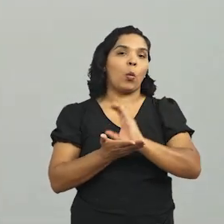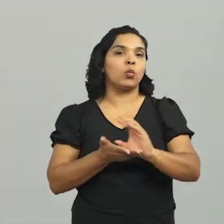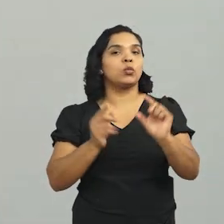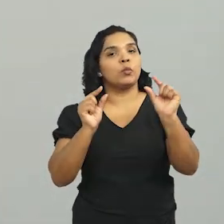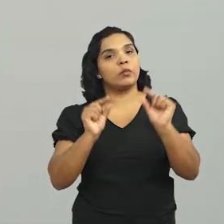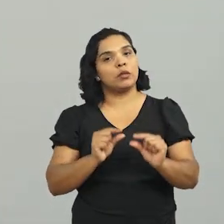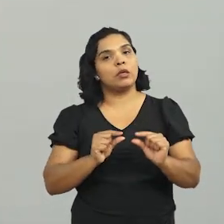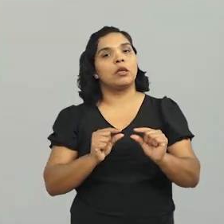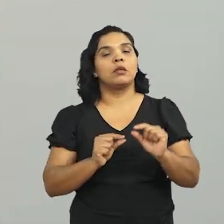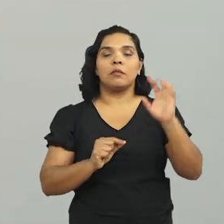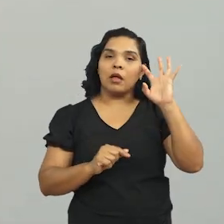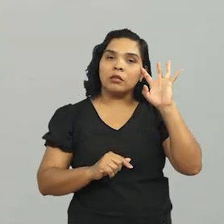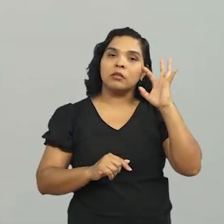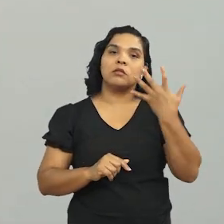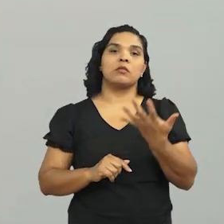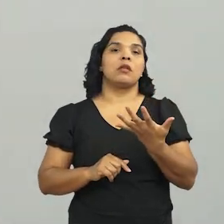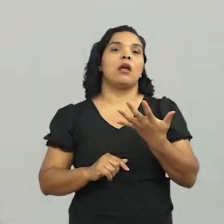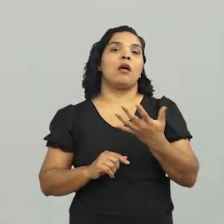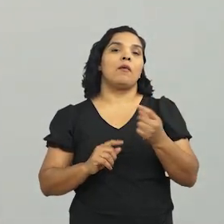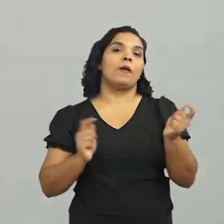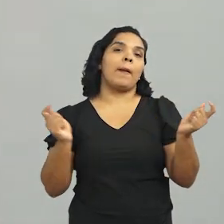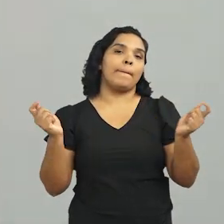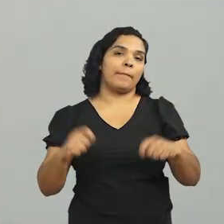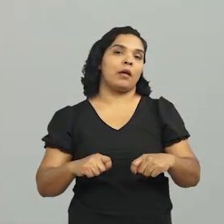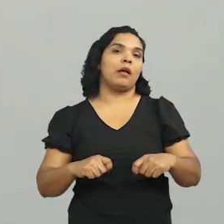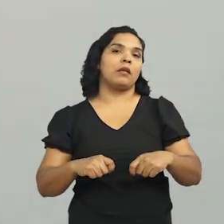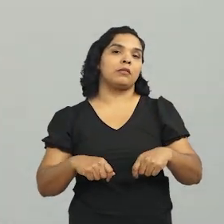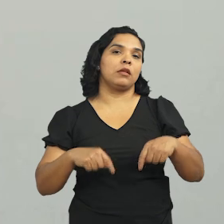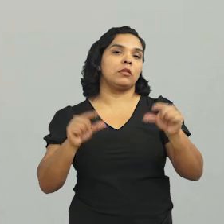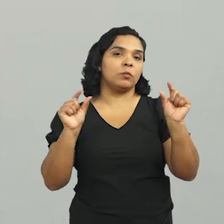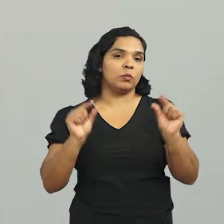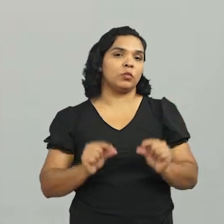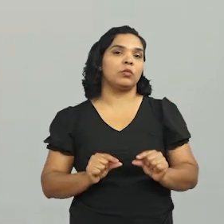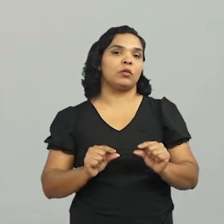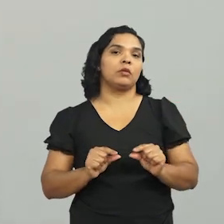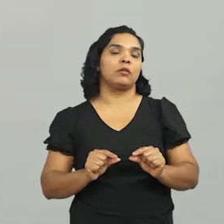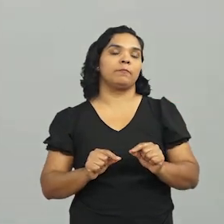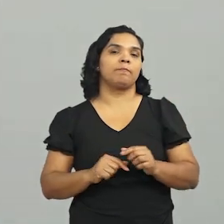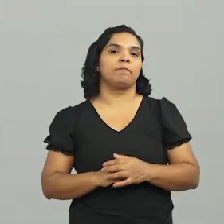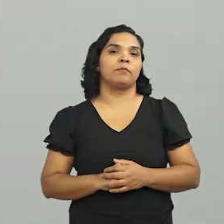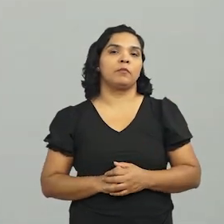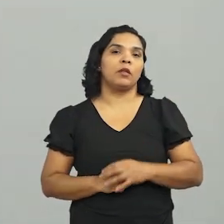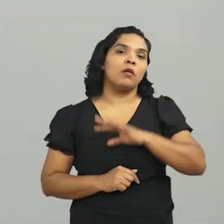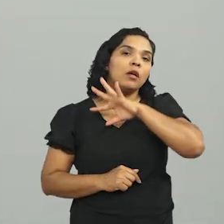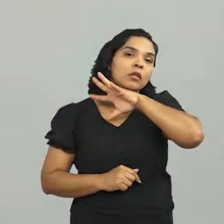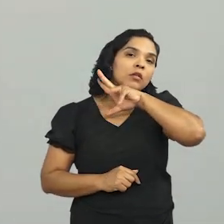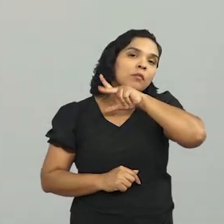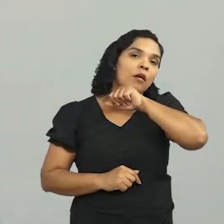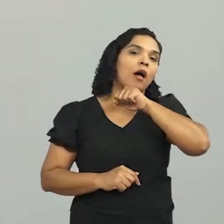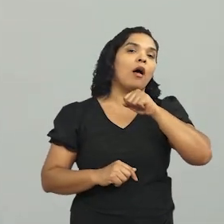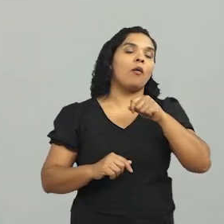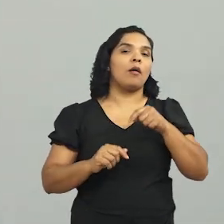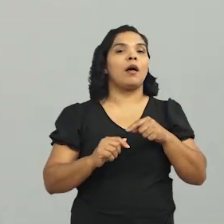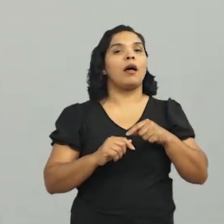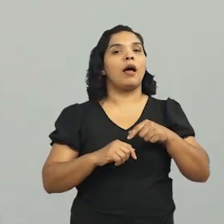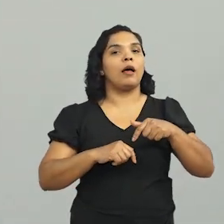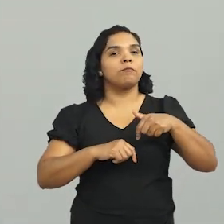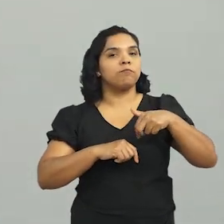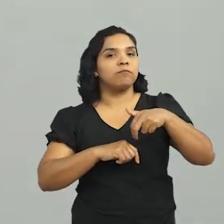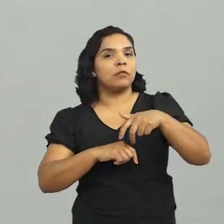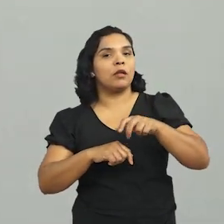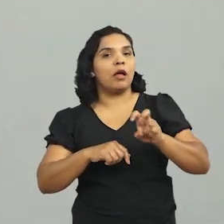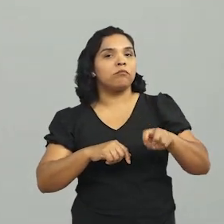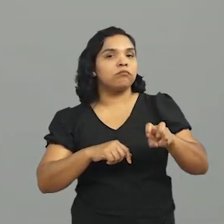custo pequeno criar uma solução capaz de fazer essa classificação se o animal estivesse atravessando a pista e informar,